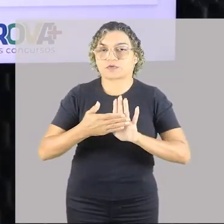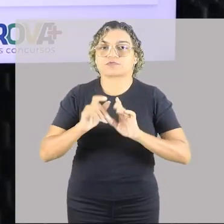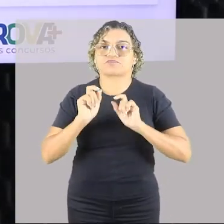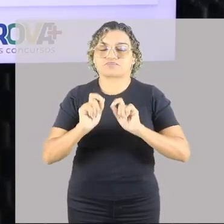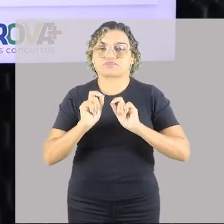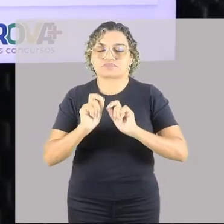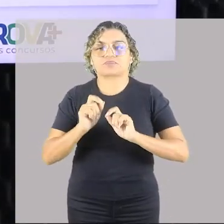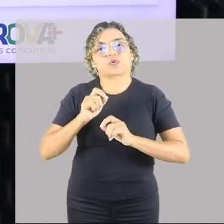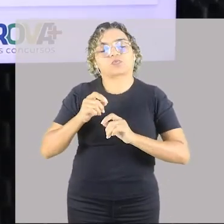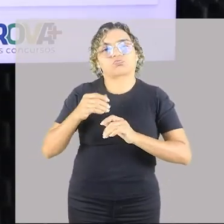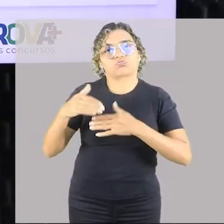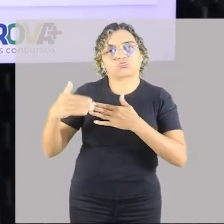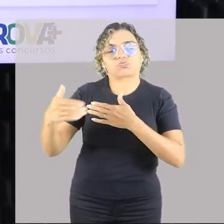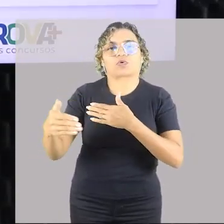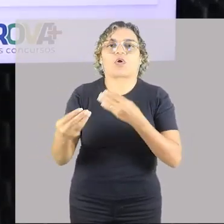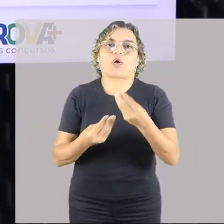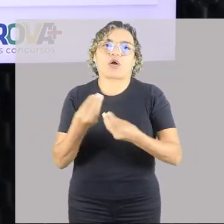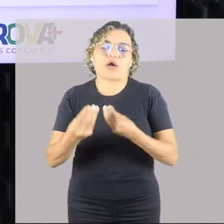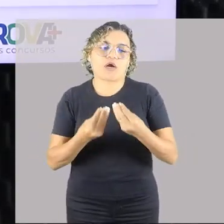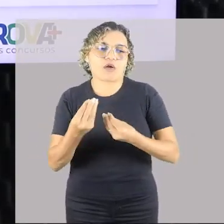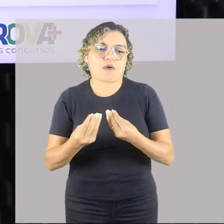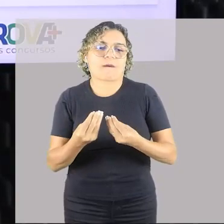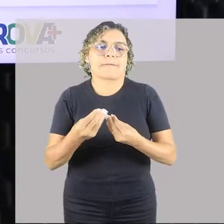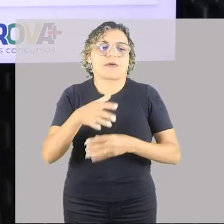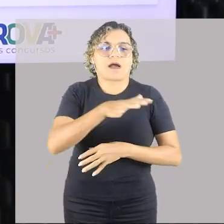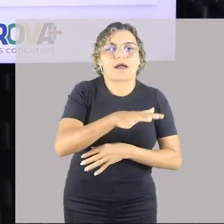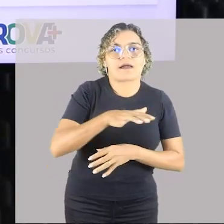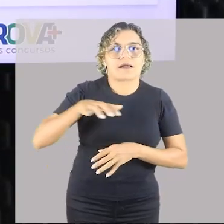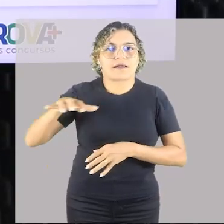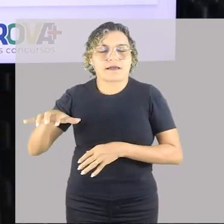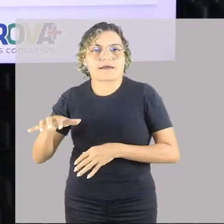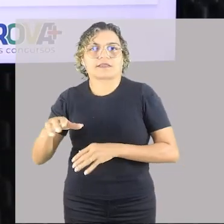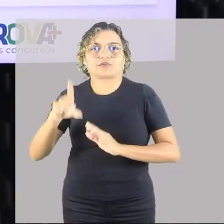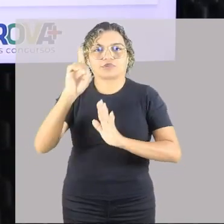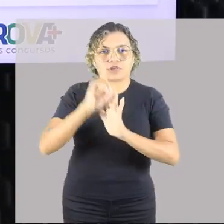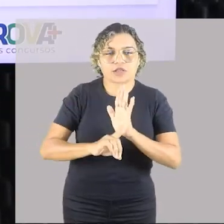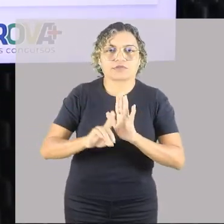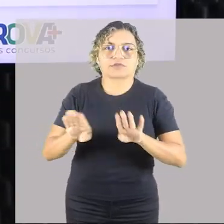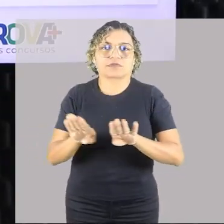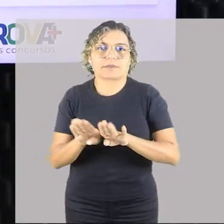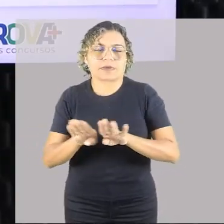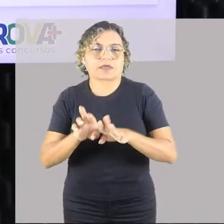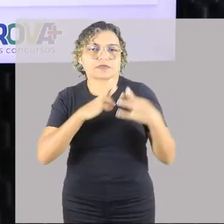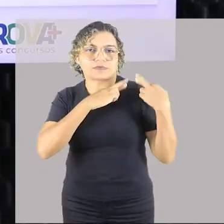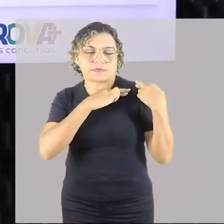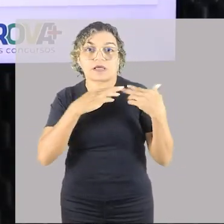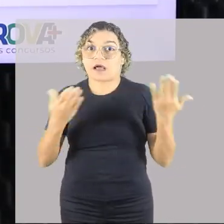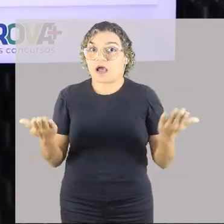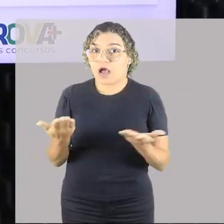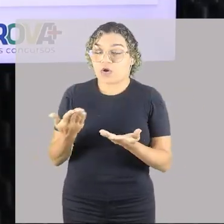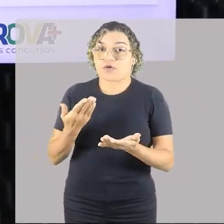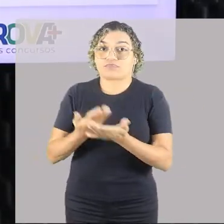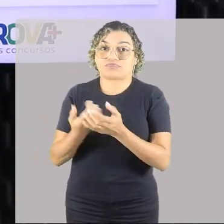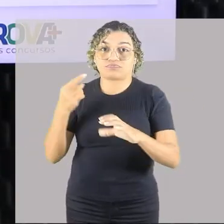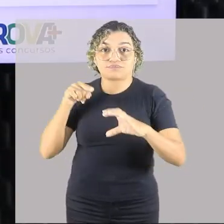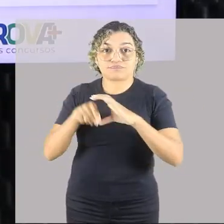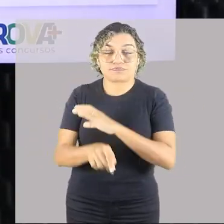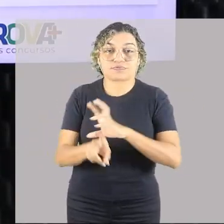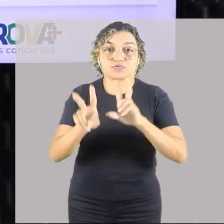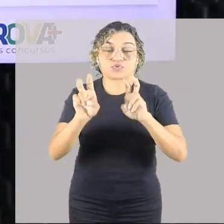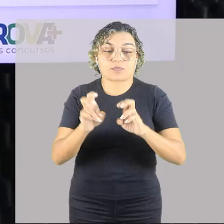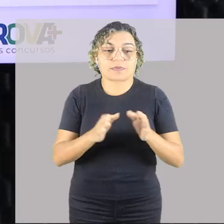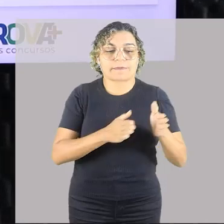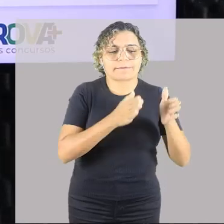propósito do processo administrativo, sobre a forma como as partes se manifestam, sobre os direitos e deveres, agora sim a gente vai aprofundar